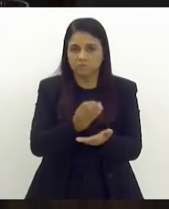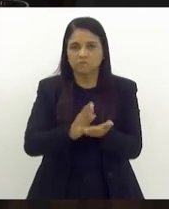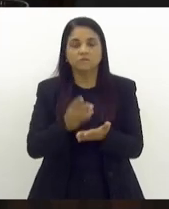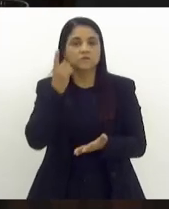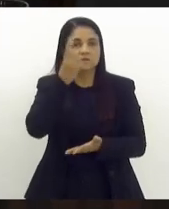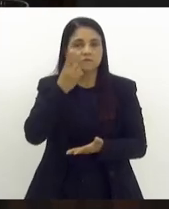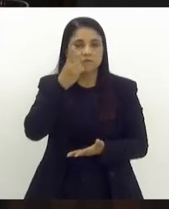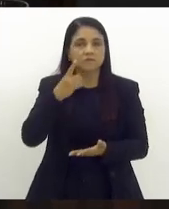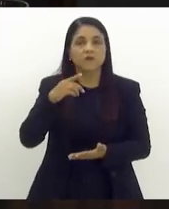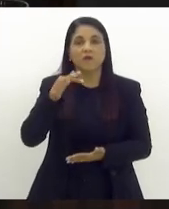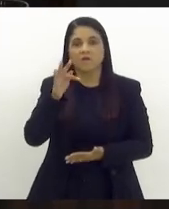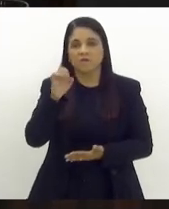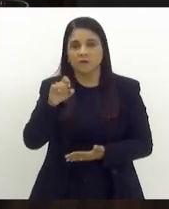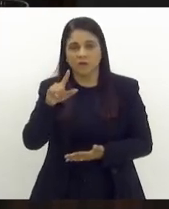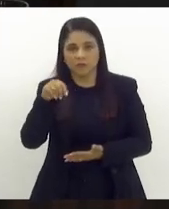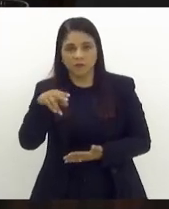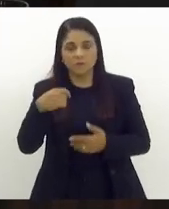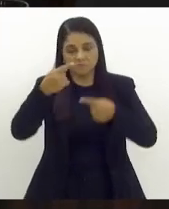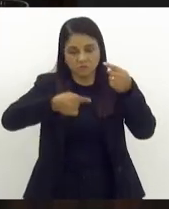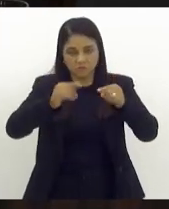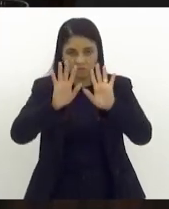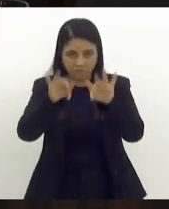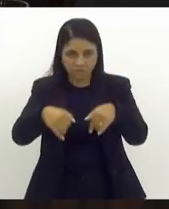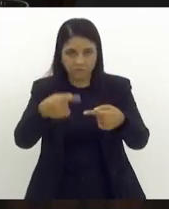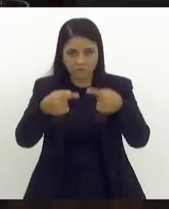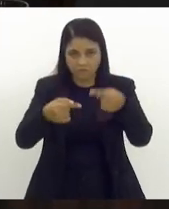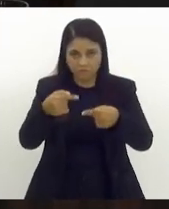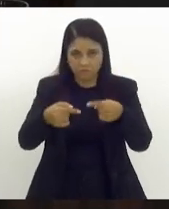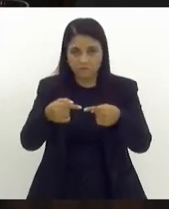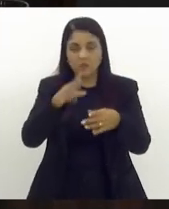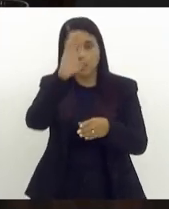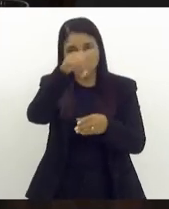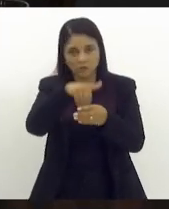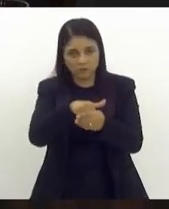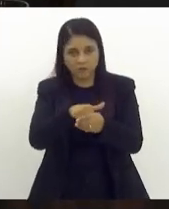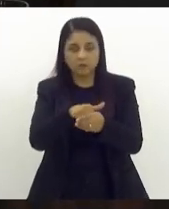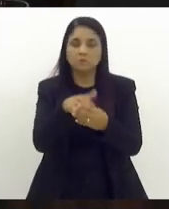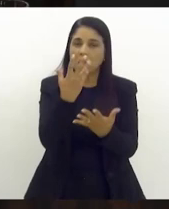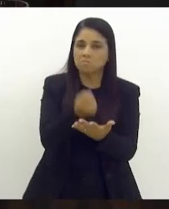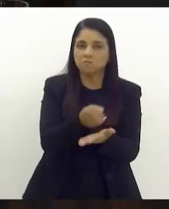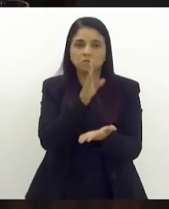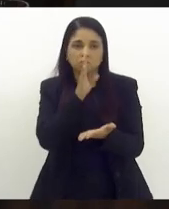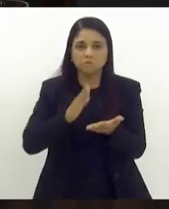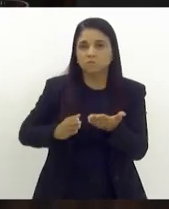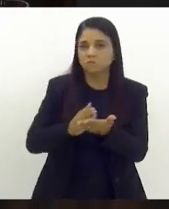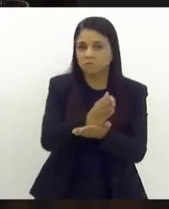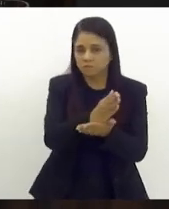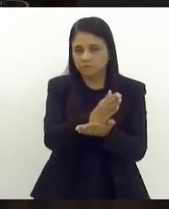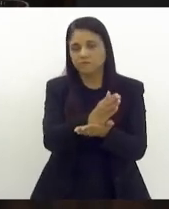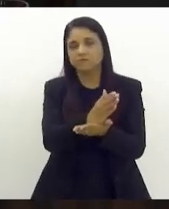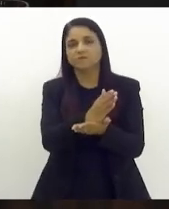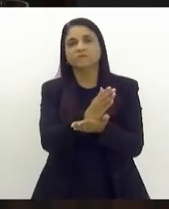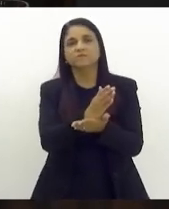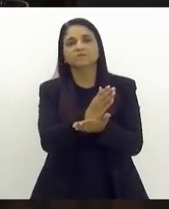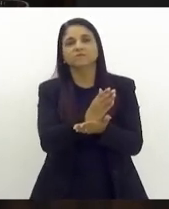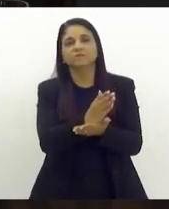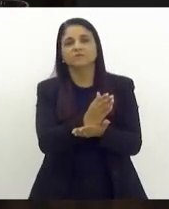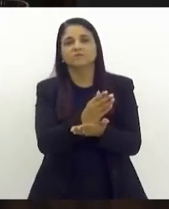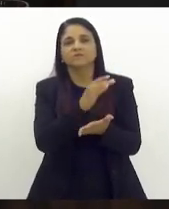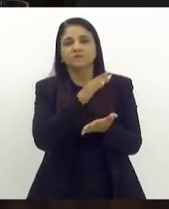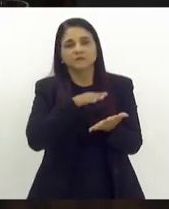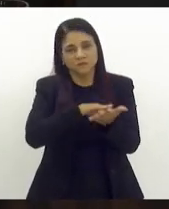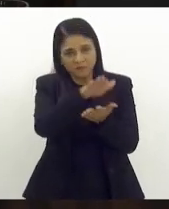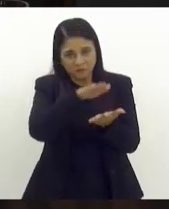Felipe Soares. Em discussão, não havendo quem queira discutir, encerrada a discussão. Em votação, senhores que aprovam, permaneçam como estão, aprovado, vai